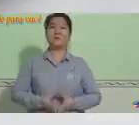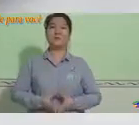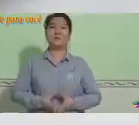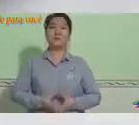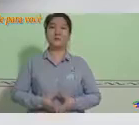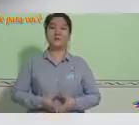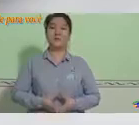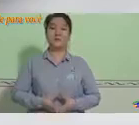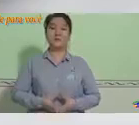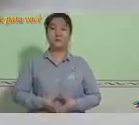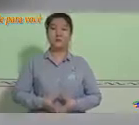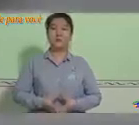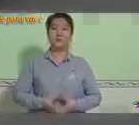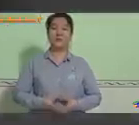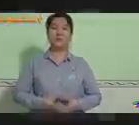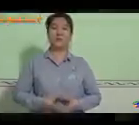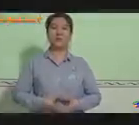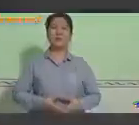20 minutos